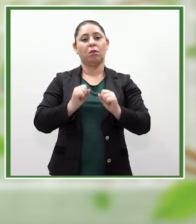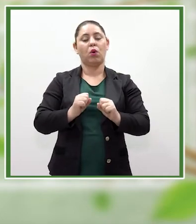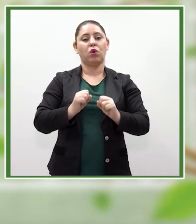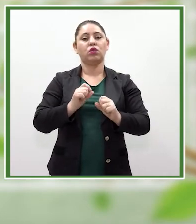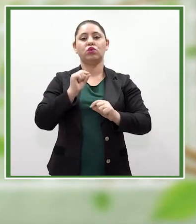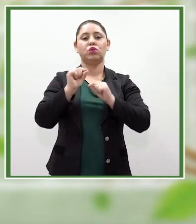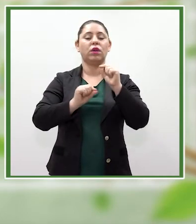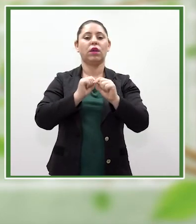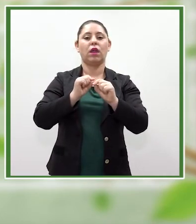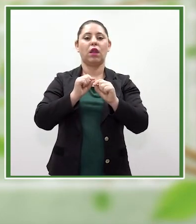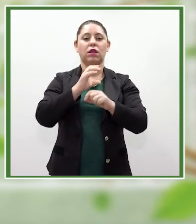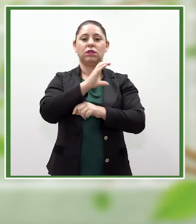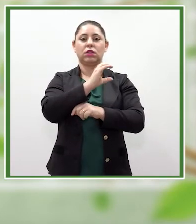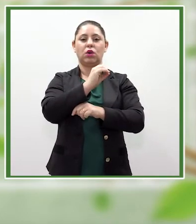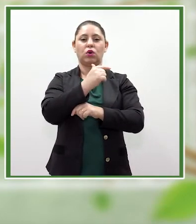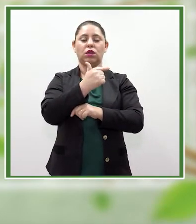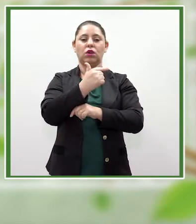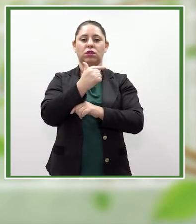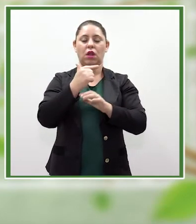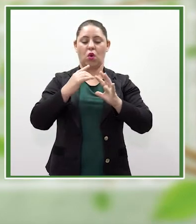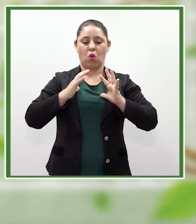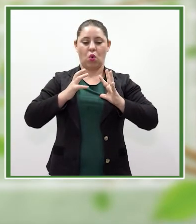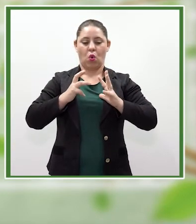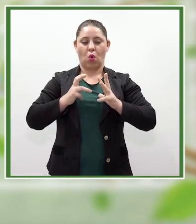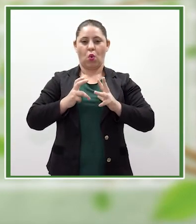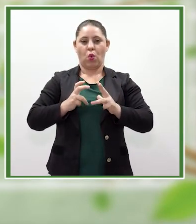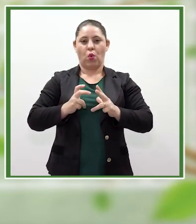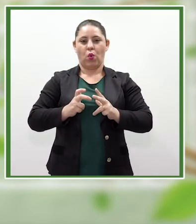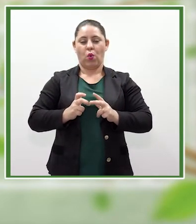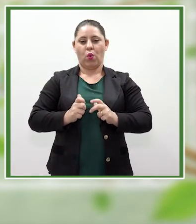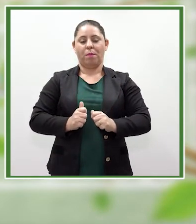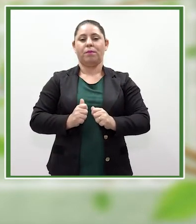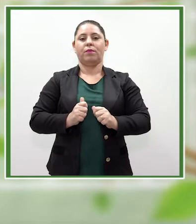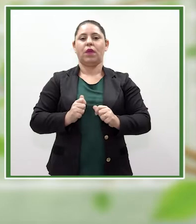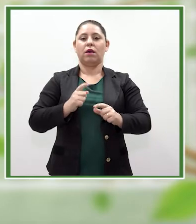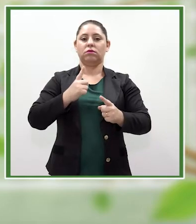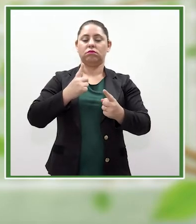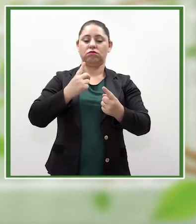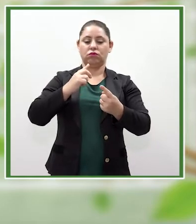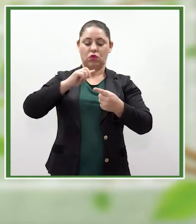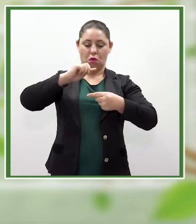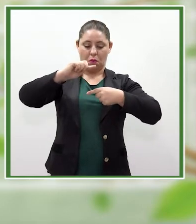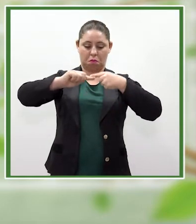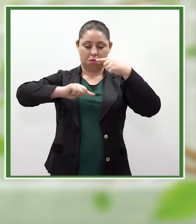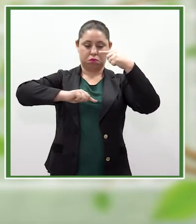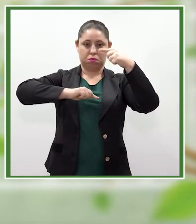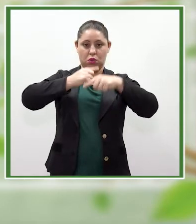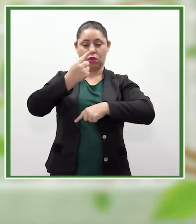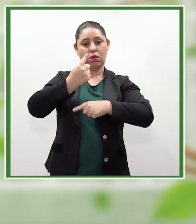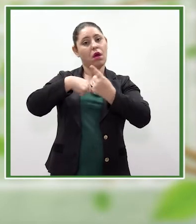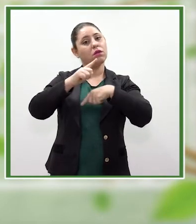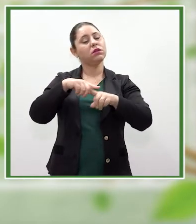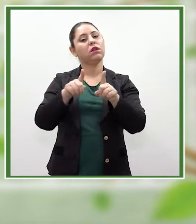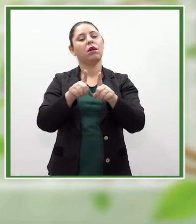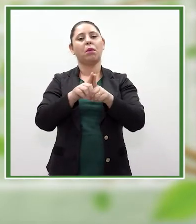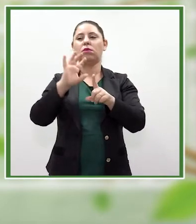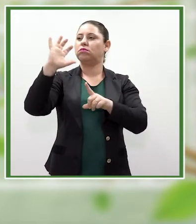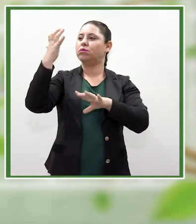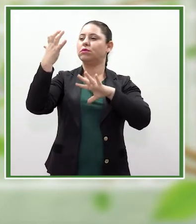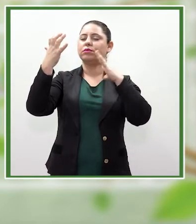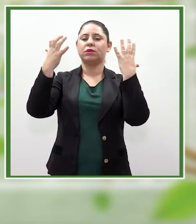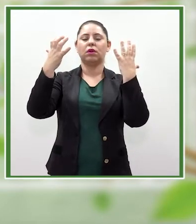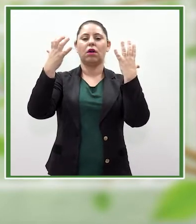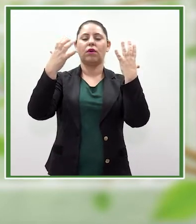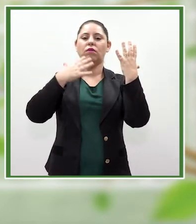dos sistemas, que nós vamos falar logo a seguir. E esses sistemas, então, que deram origem à marca carne carbono